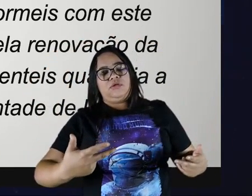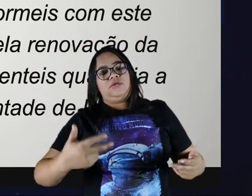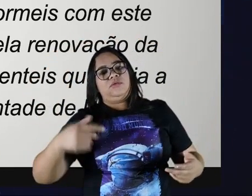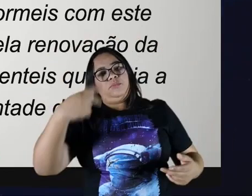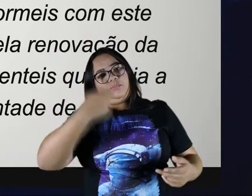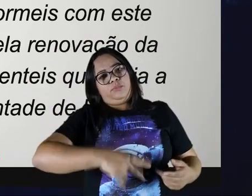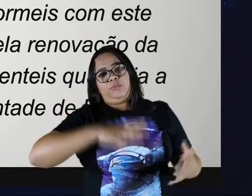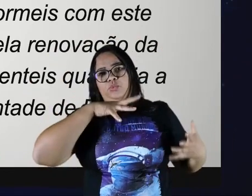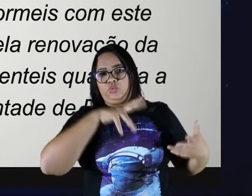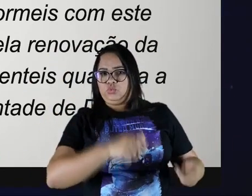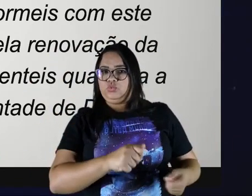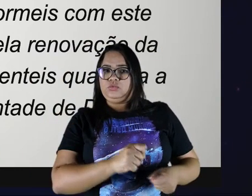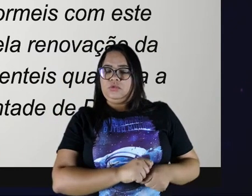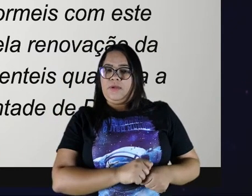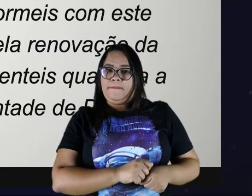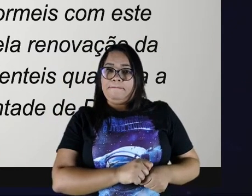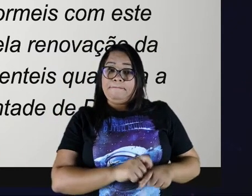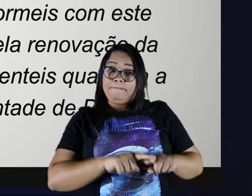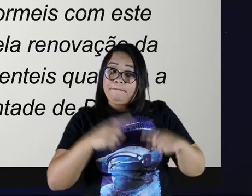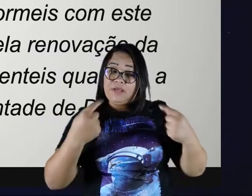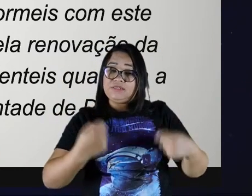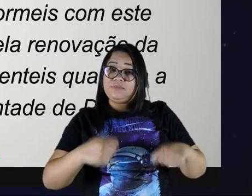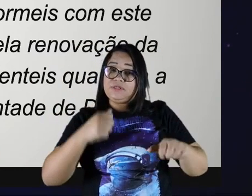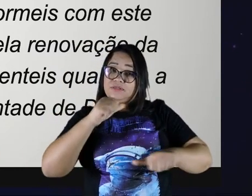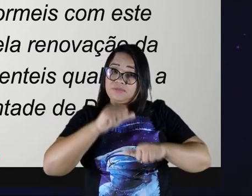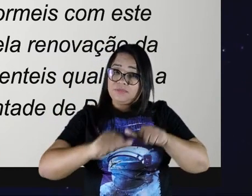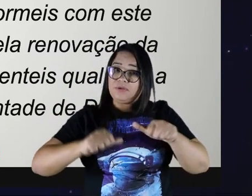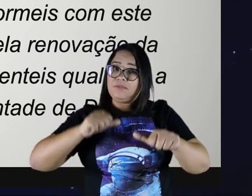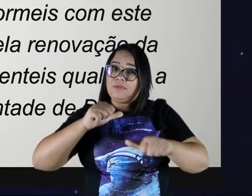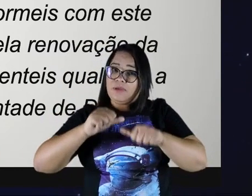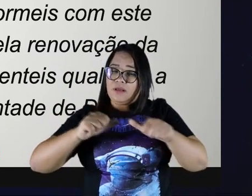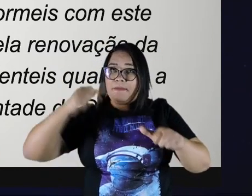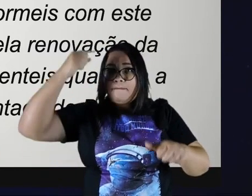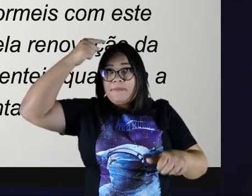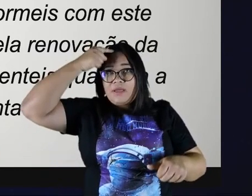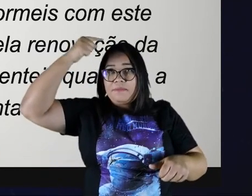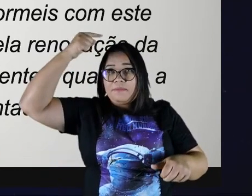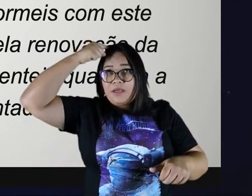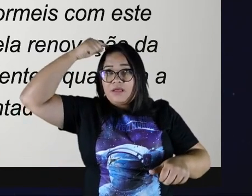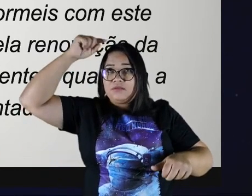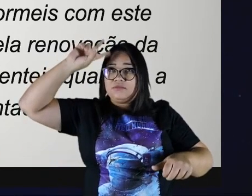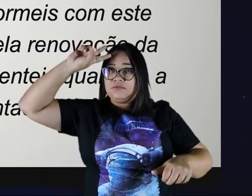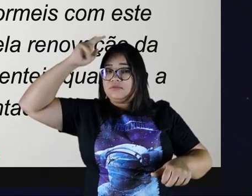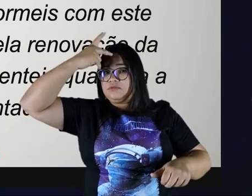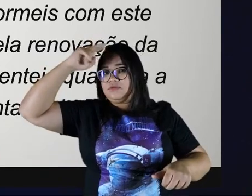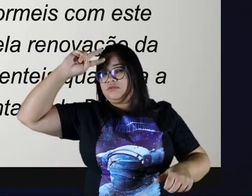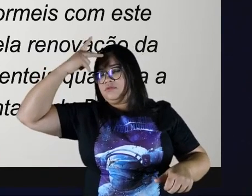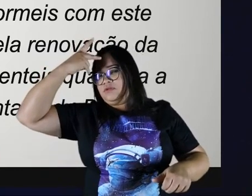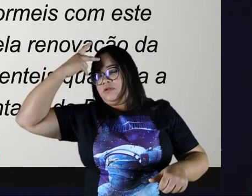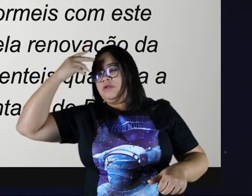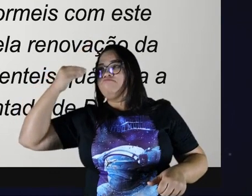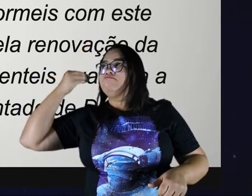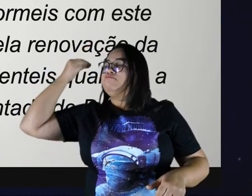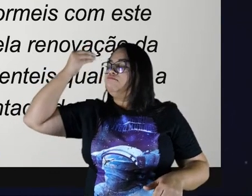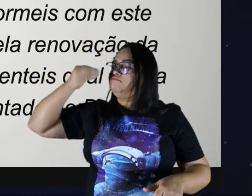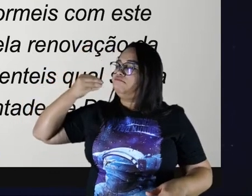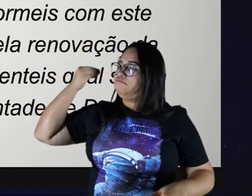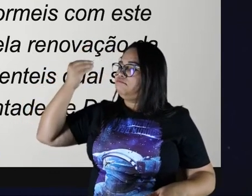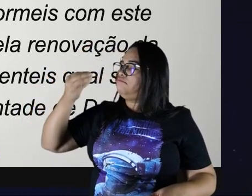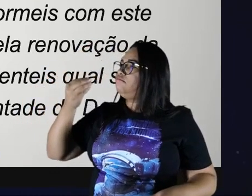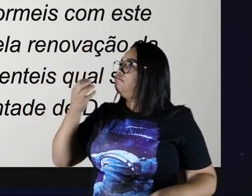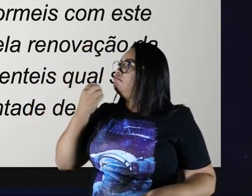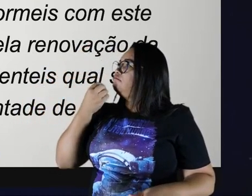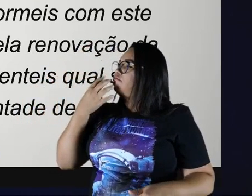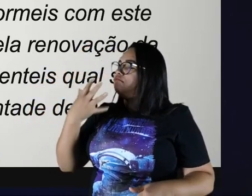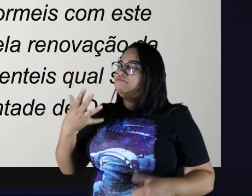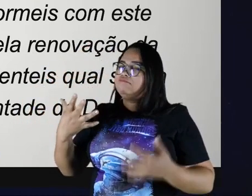mas transformai-vos pela renovação de vossa mente, para que experimenteis qual seja a boa,